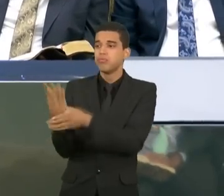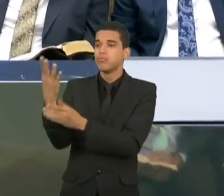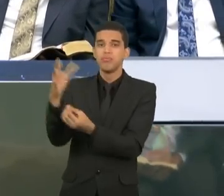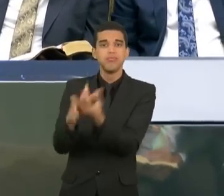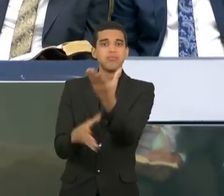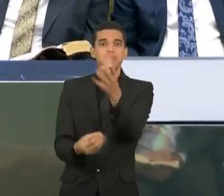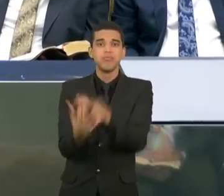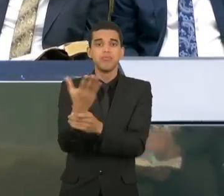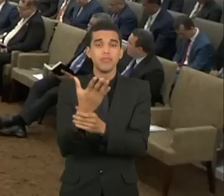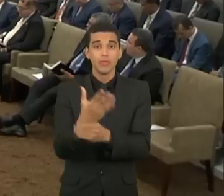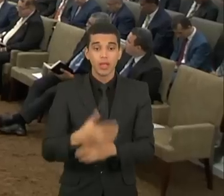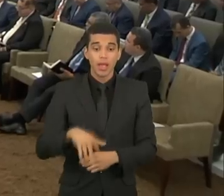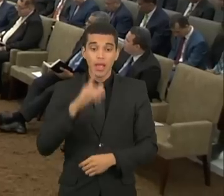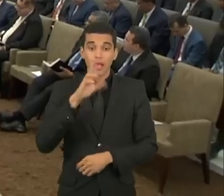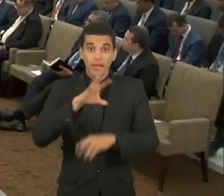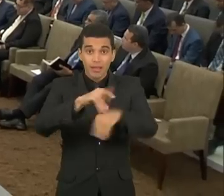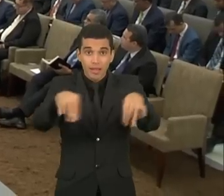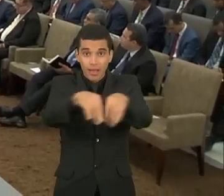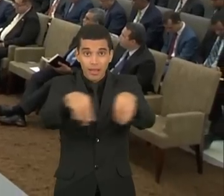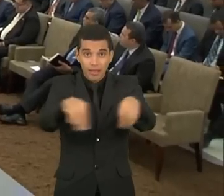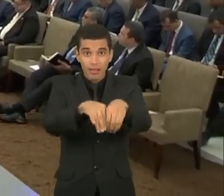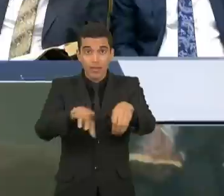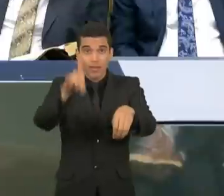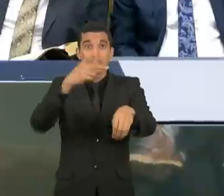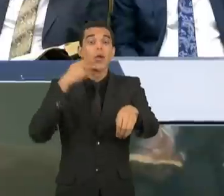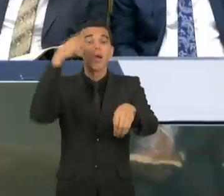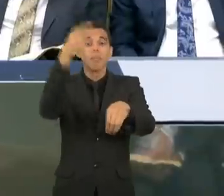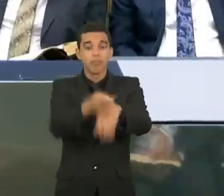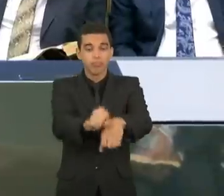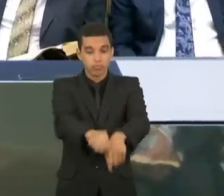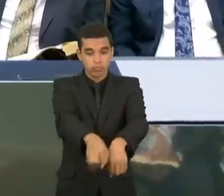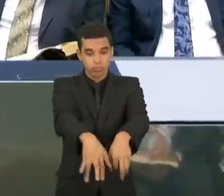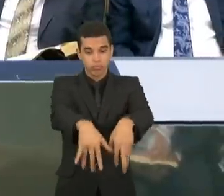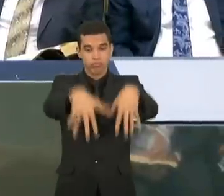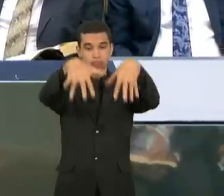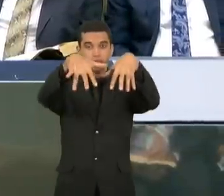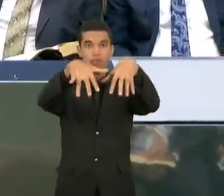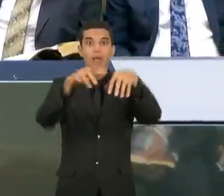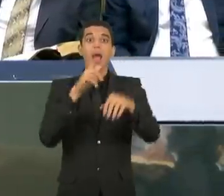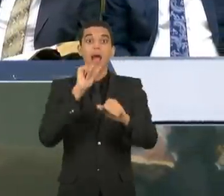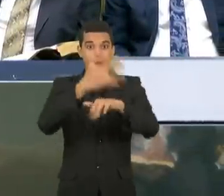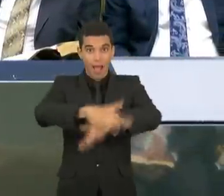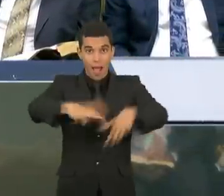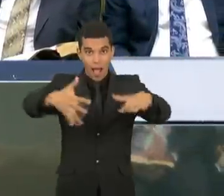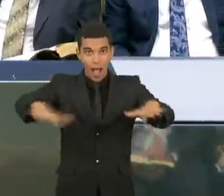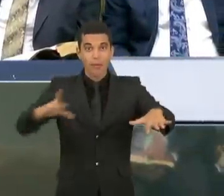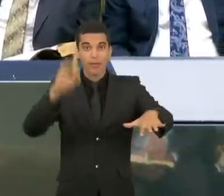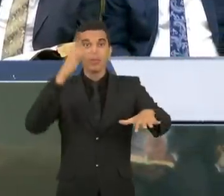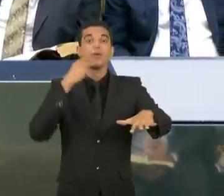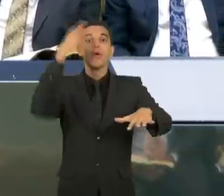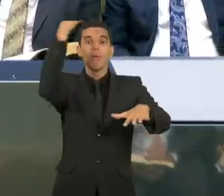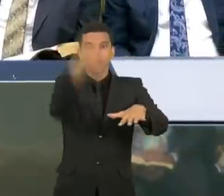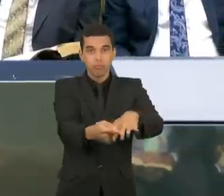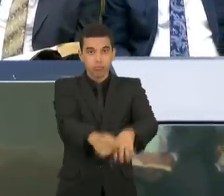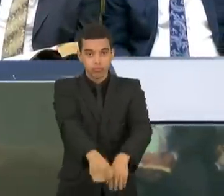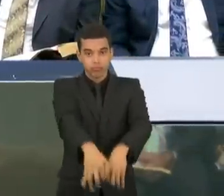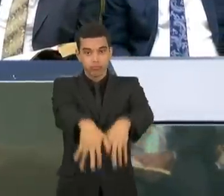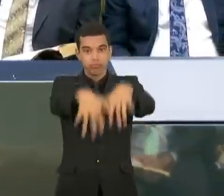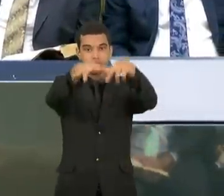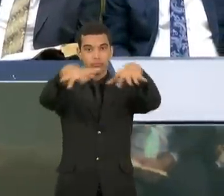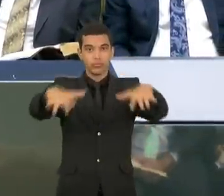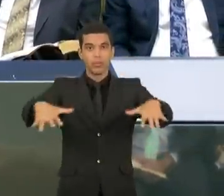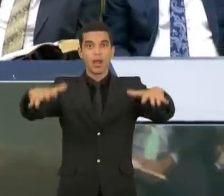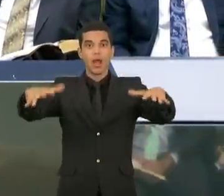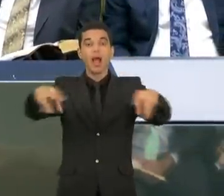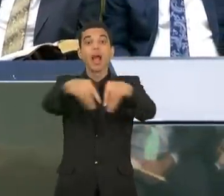tirada de onde? Da água. E no meio da água subsiste. Vamos ser mais escriturístico. Foi tirado do meio da